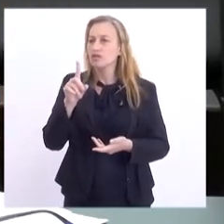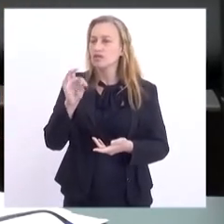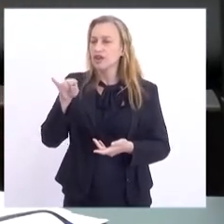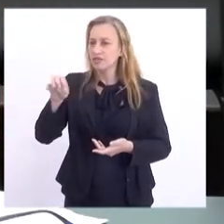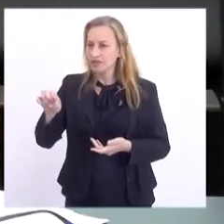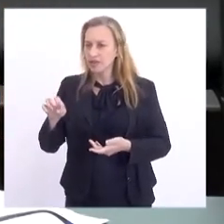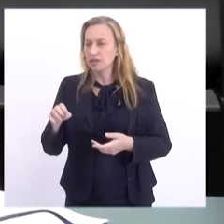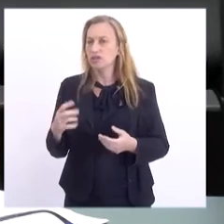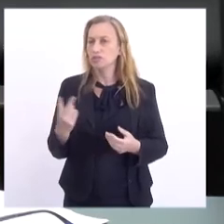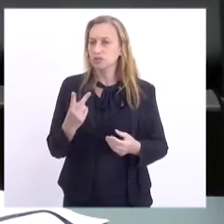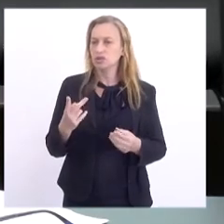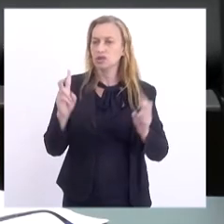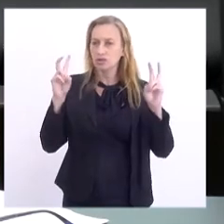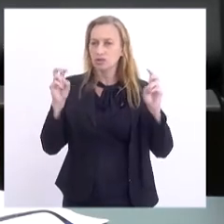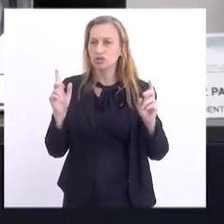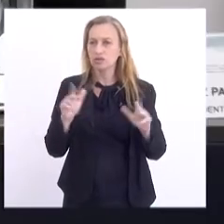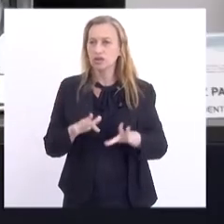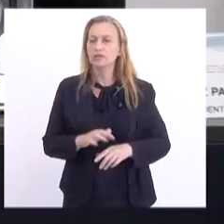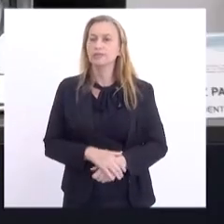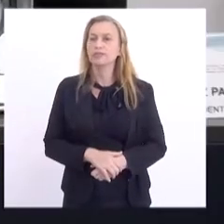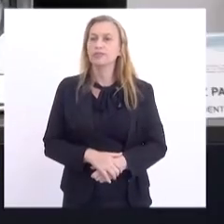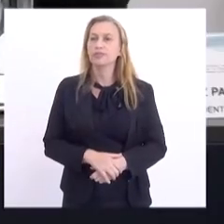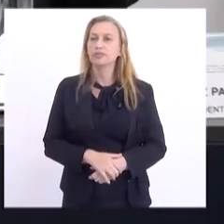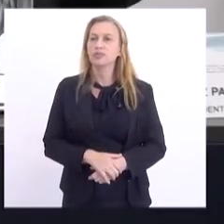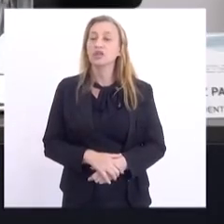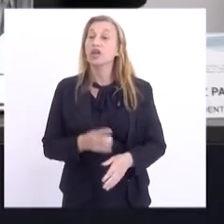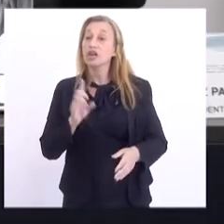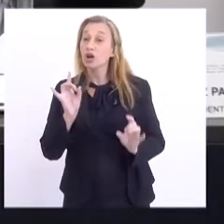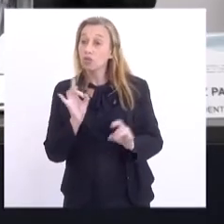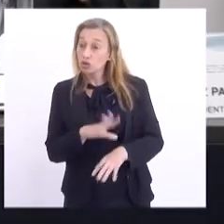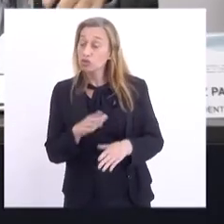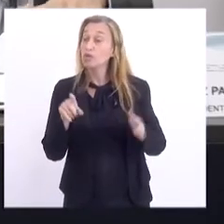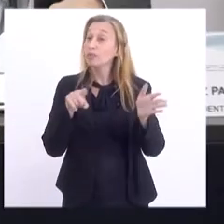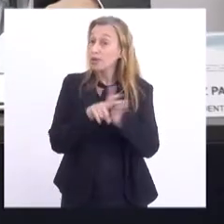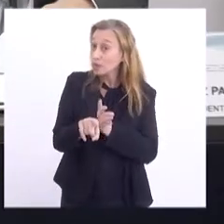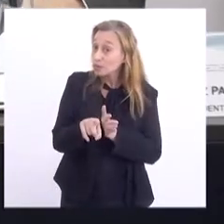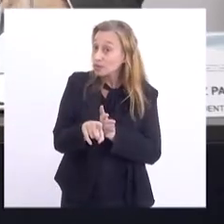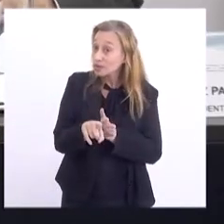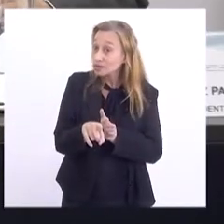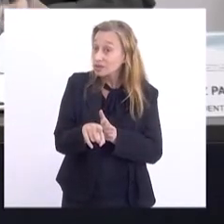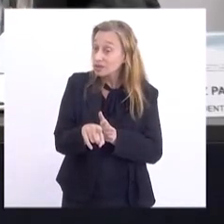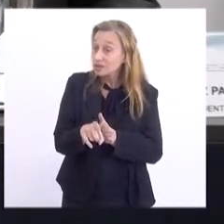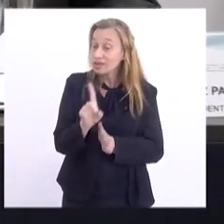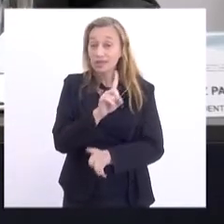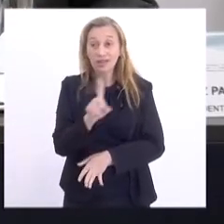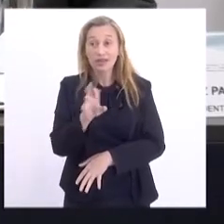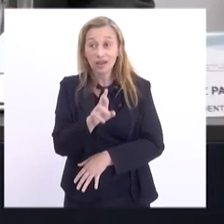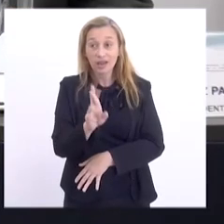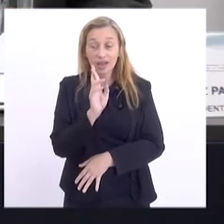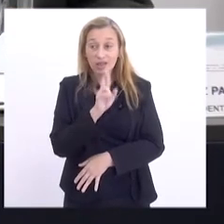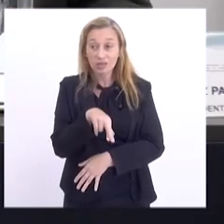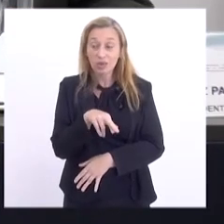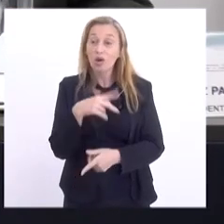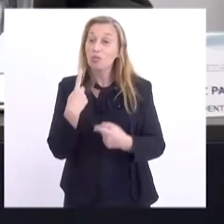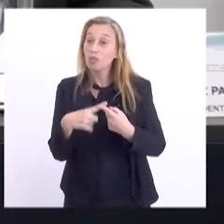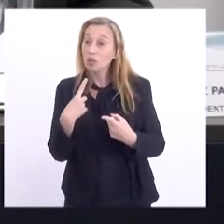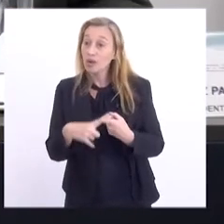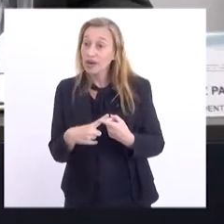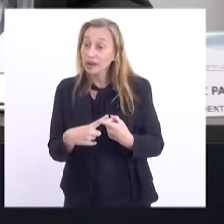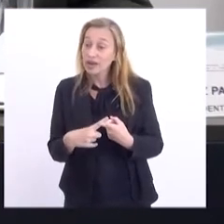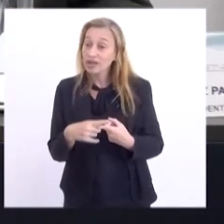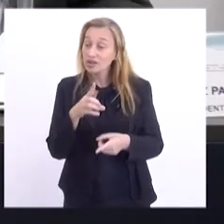distintas Obrigada e a última pergunta que ainda não teve resposta porque o nosso